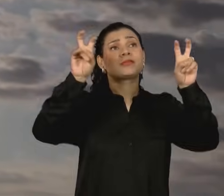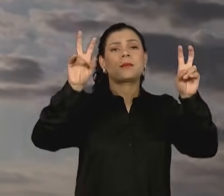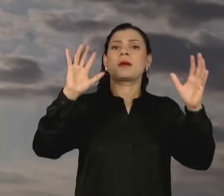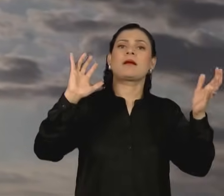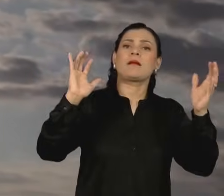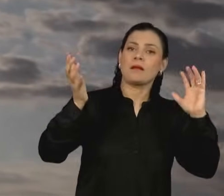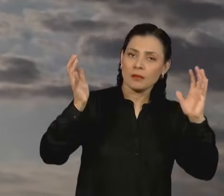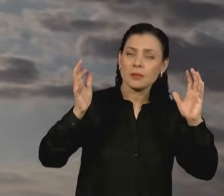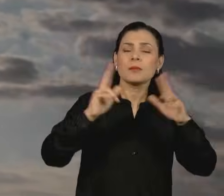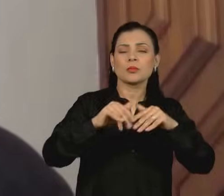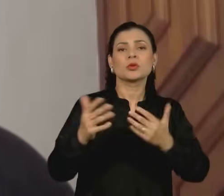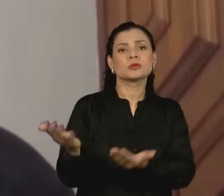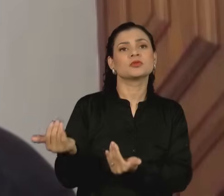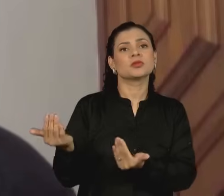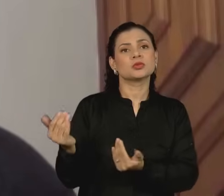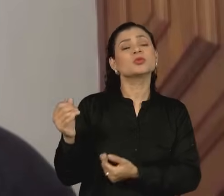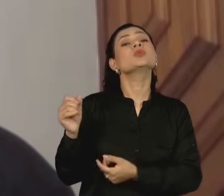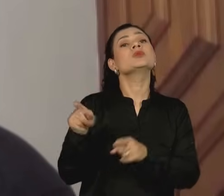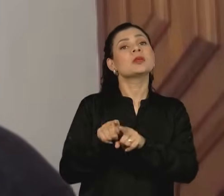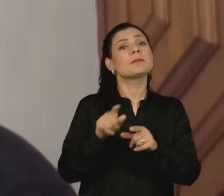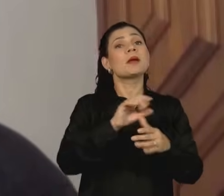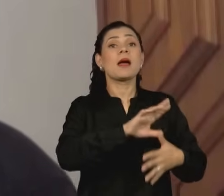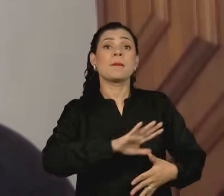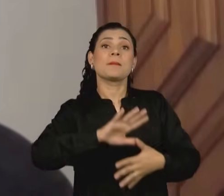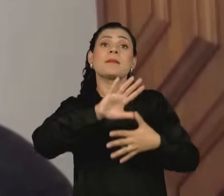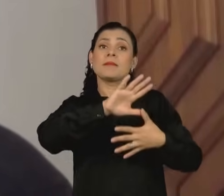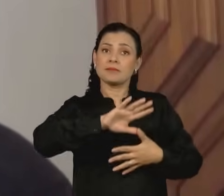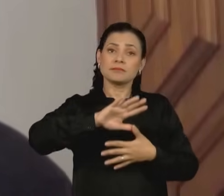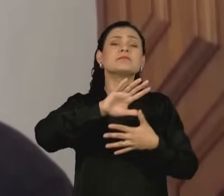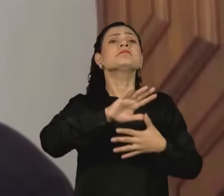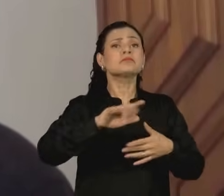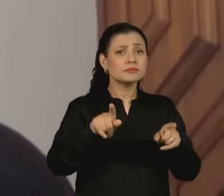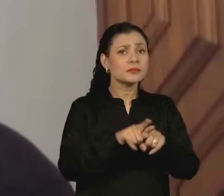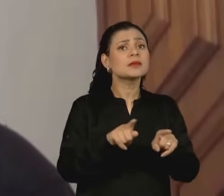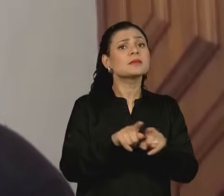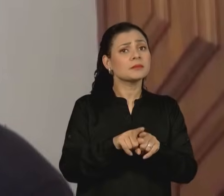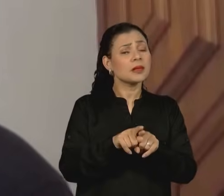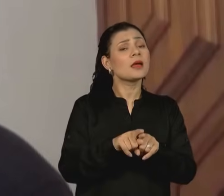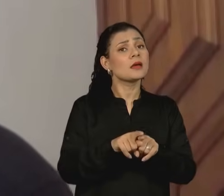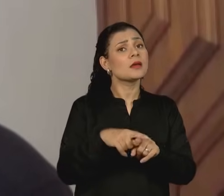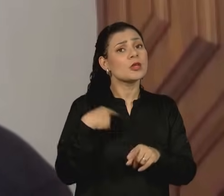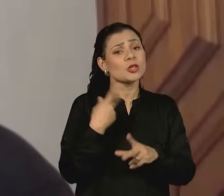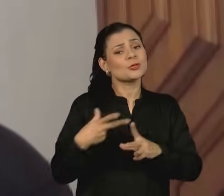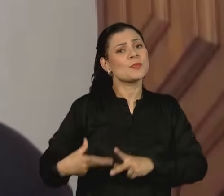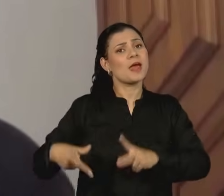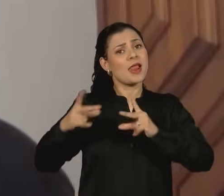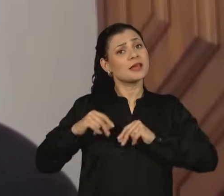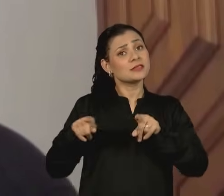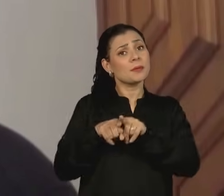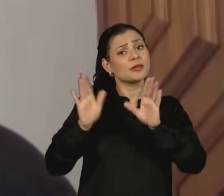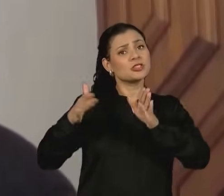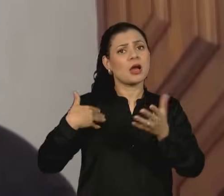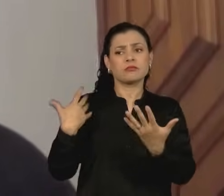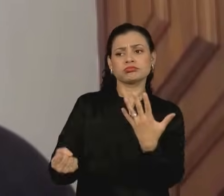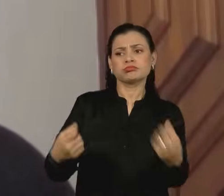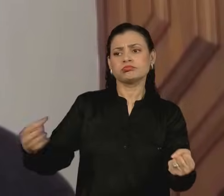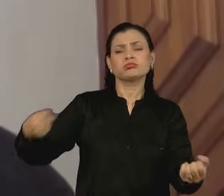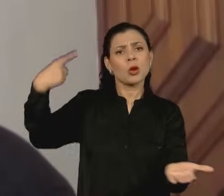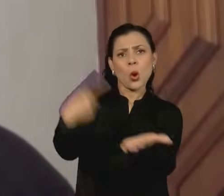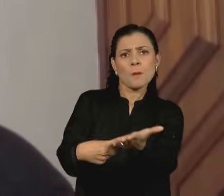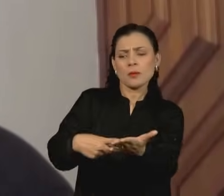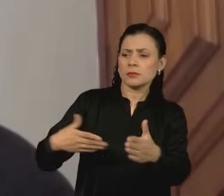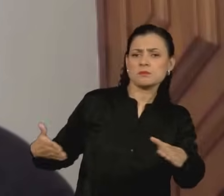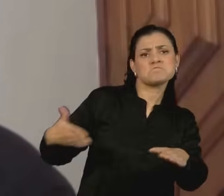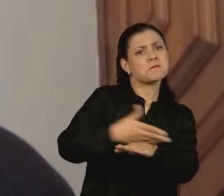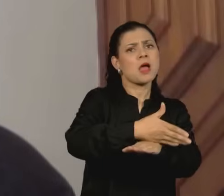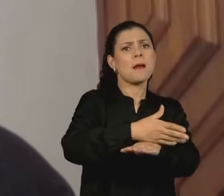que a juventude do Sul Global, a juventude da América Latina, elas não só merecem, como elas já estão assumindo um compromisso,